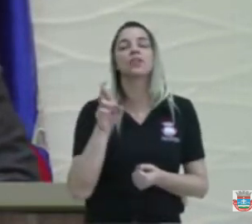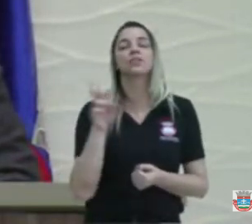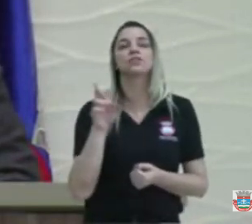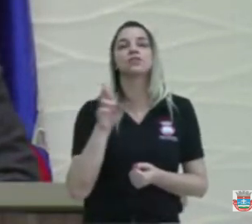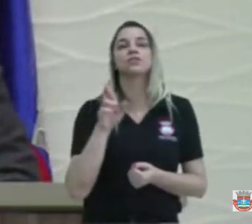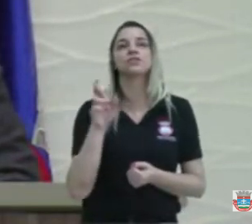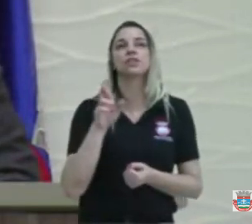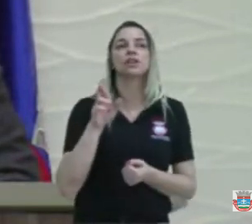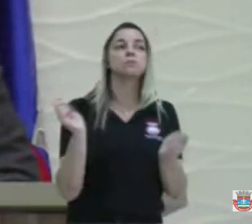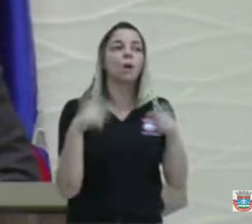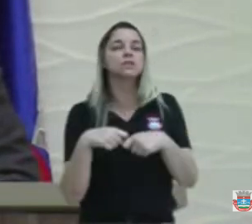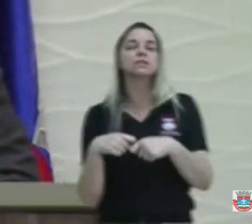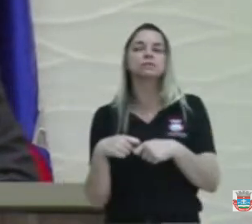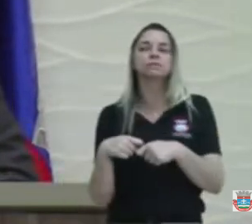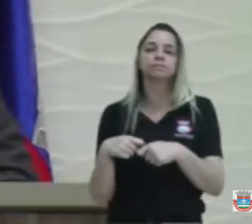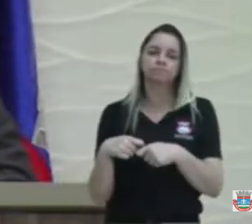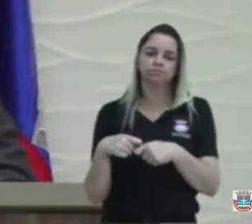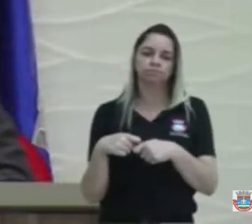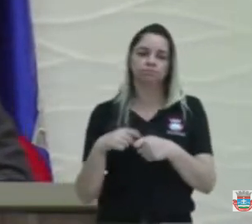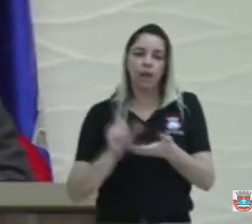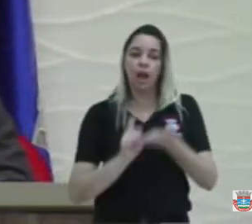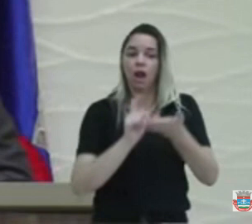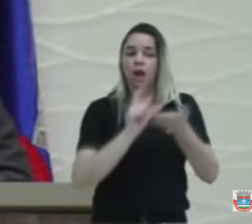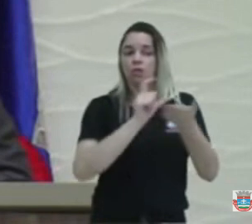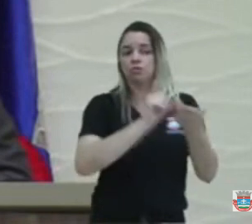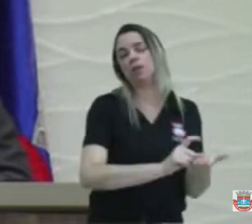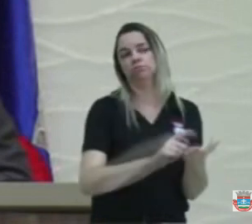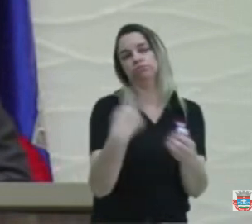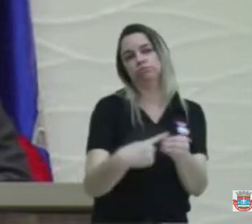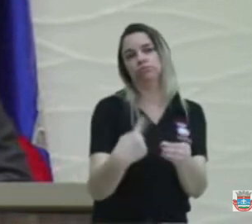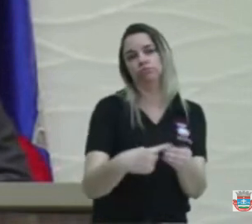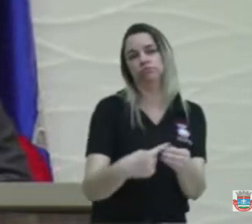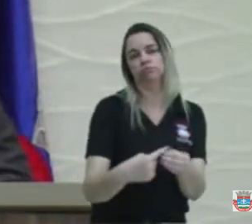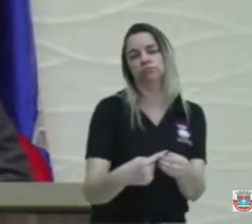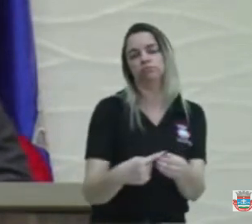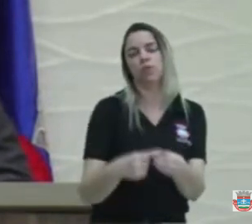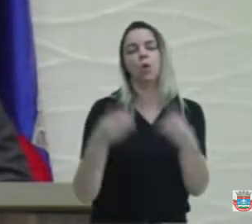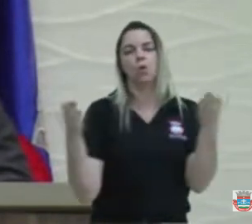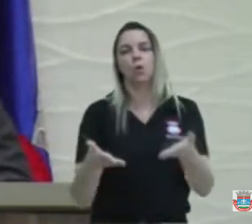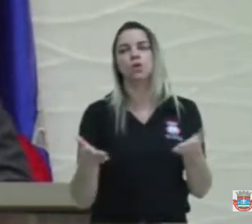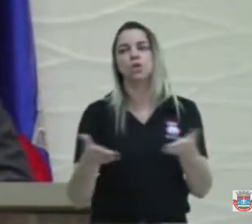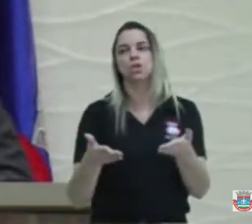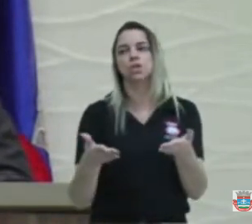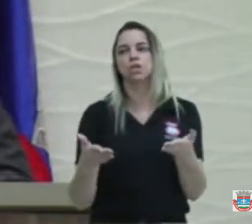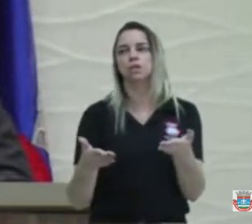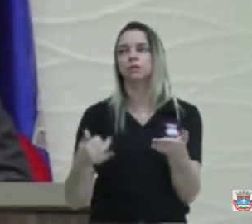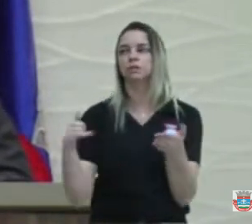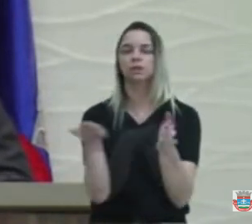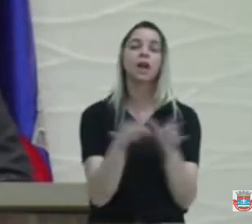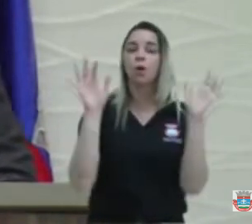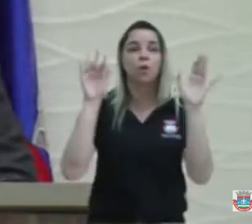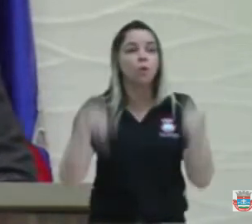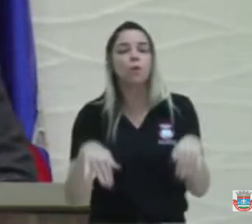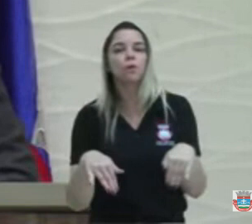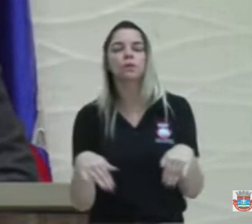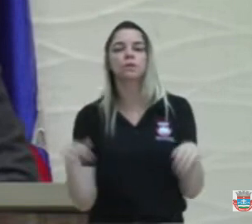fosse implementado alguma coisa no nosso município. E hoje estamos chegando à última sessão ordinária